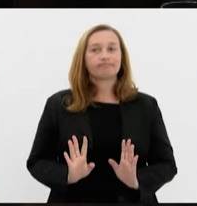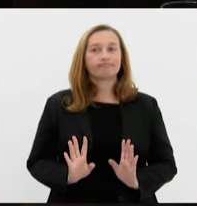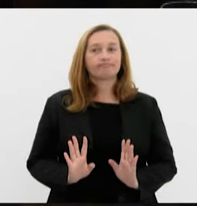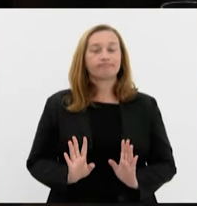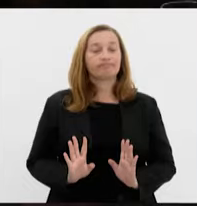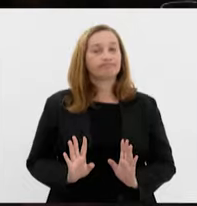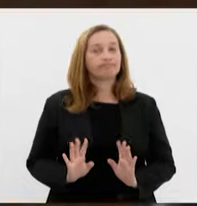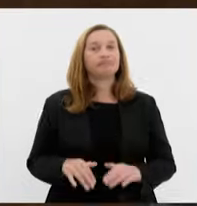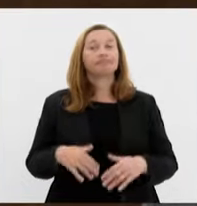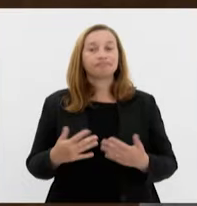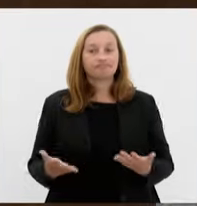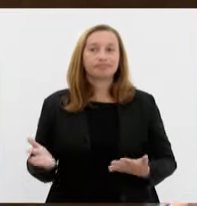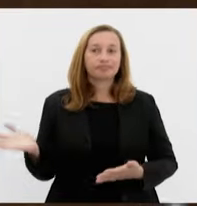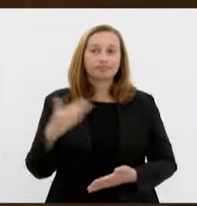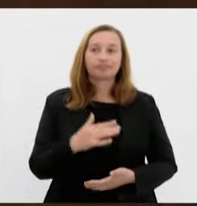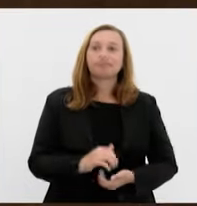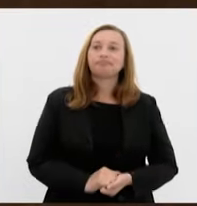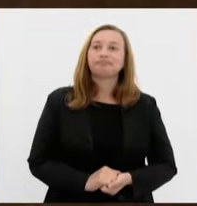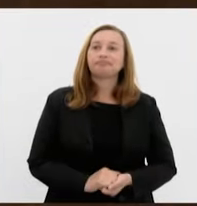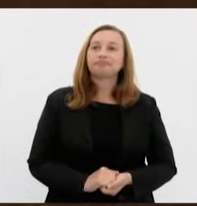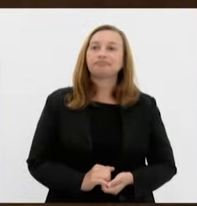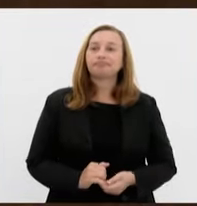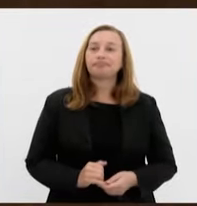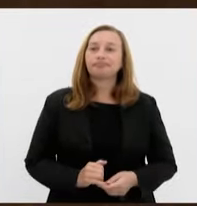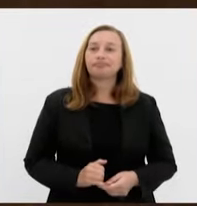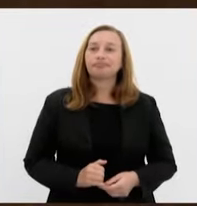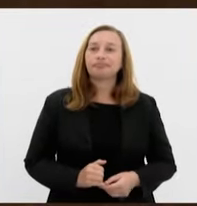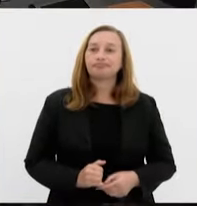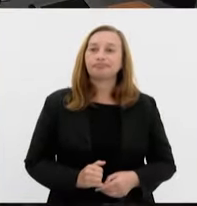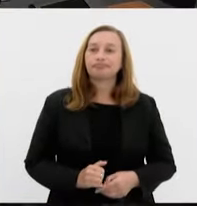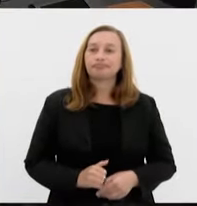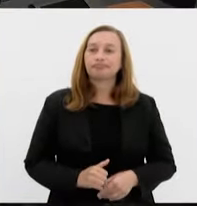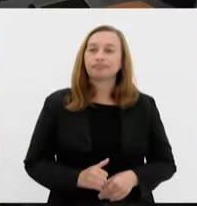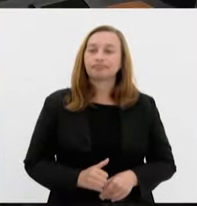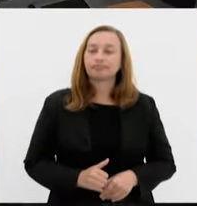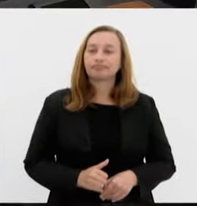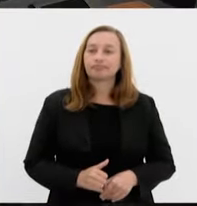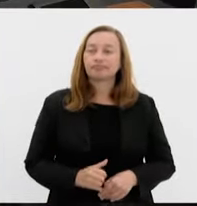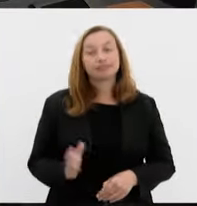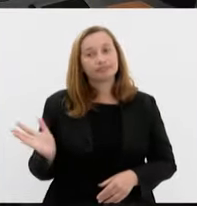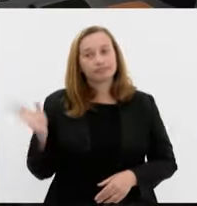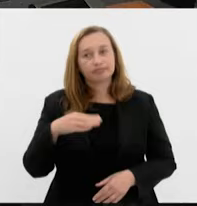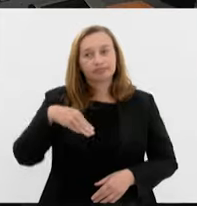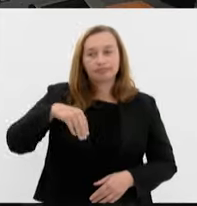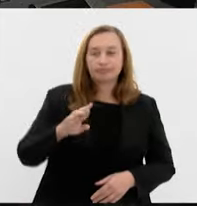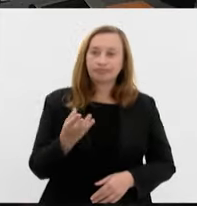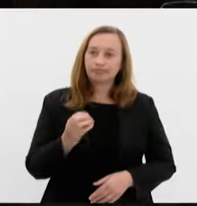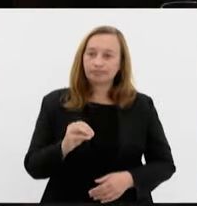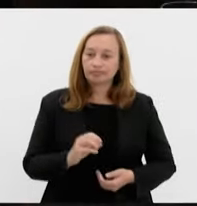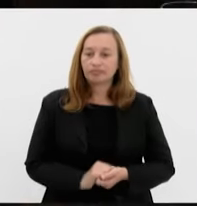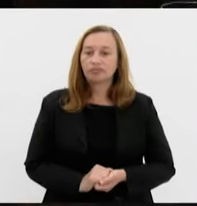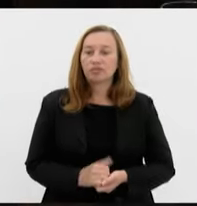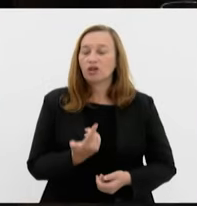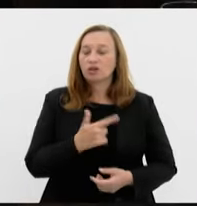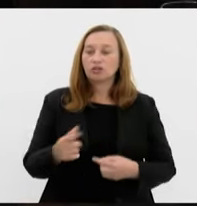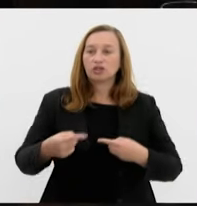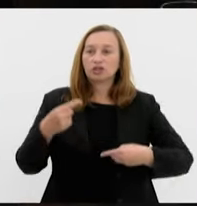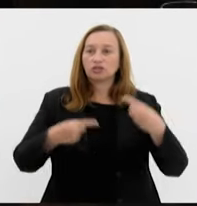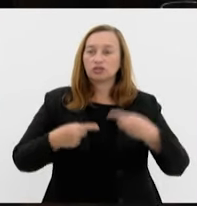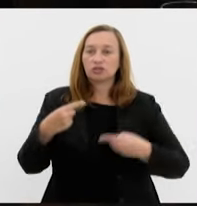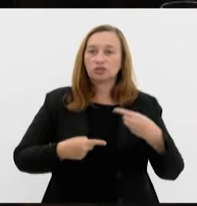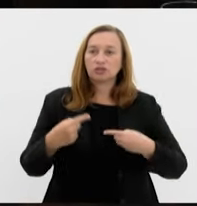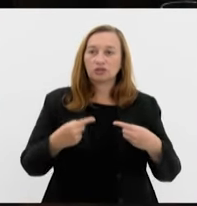contigo aí vamos lá vamos lá marqu não havendo mais Quem Queira